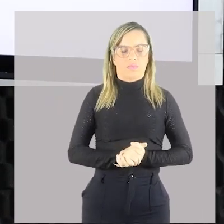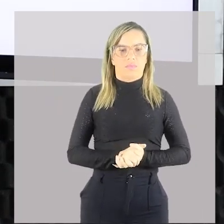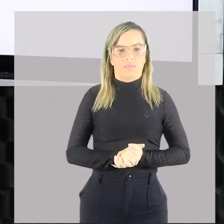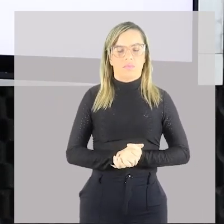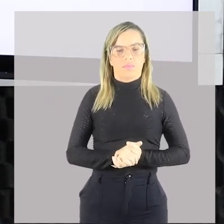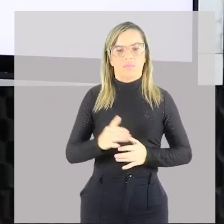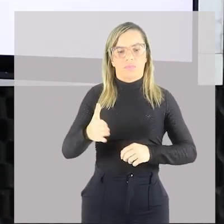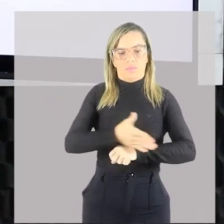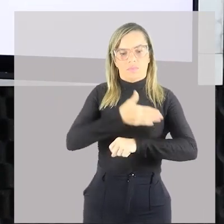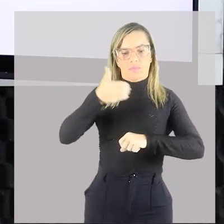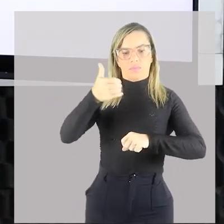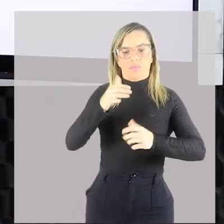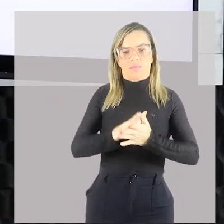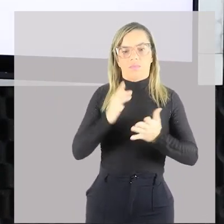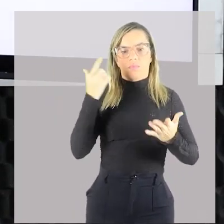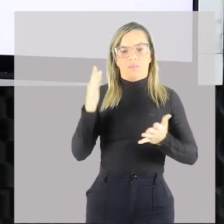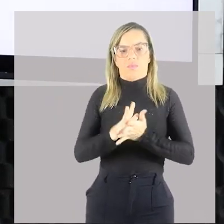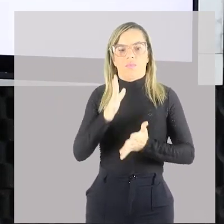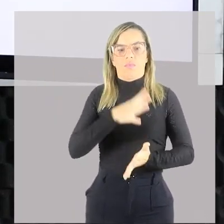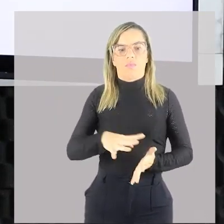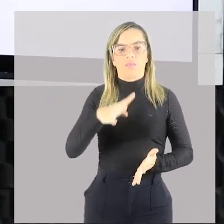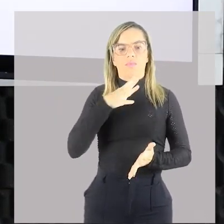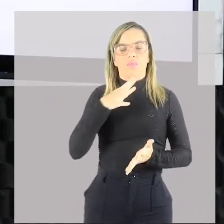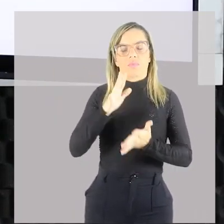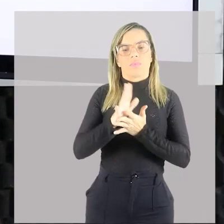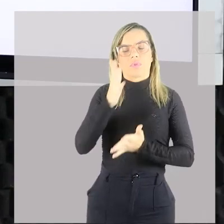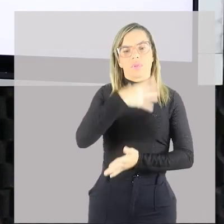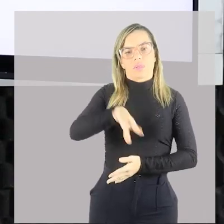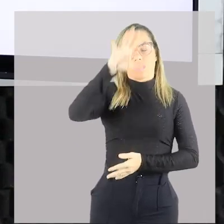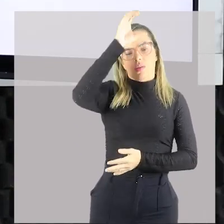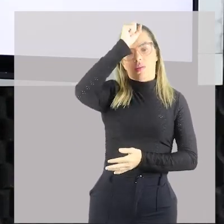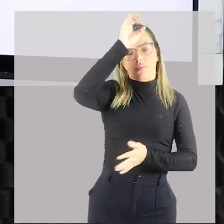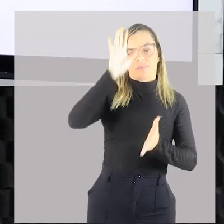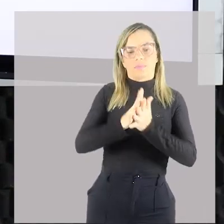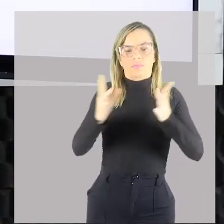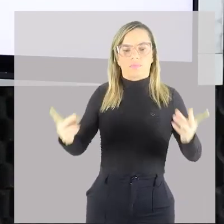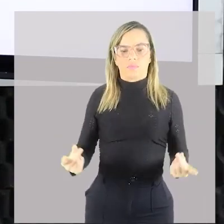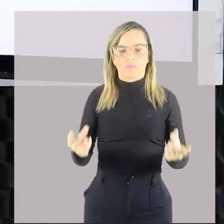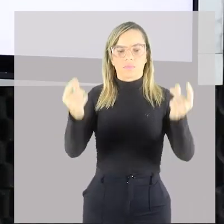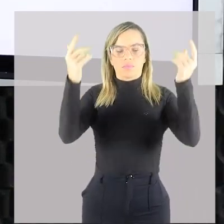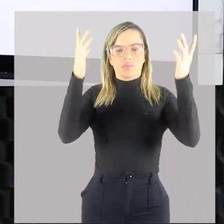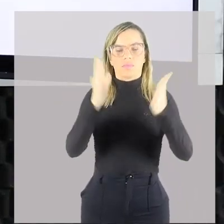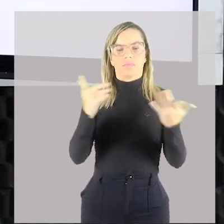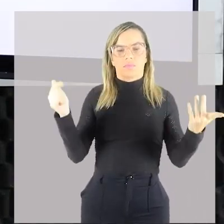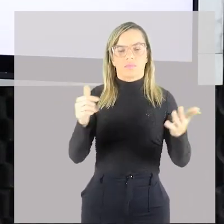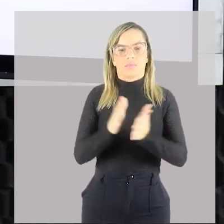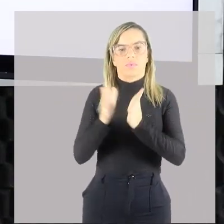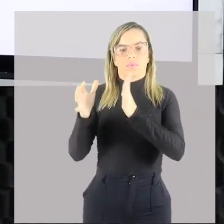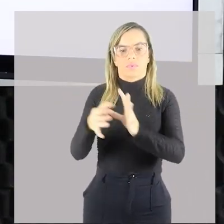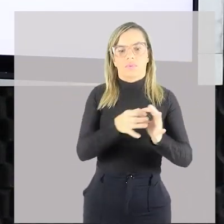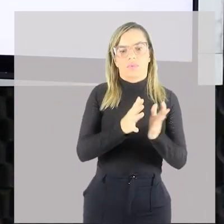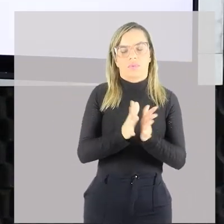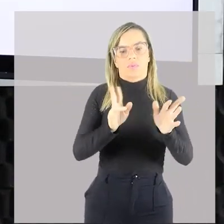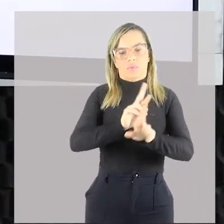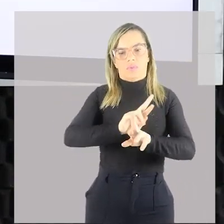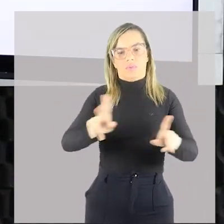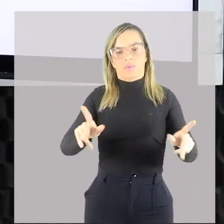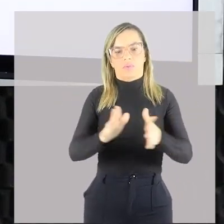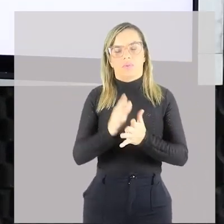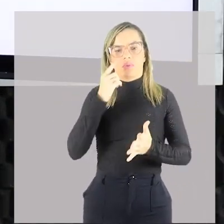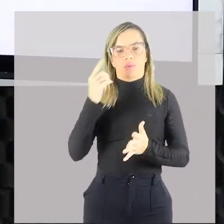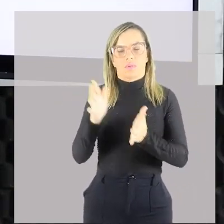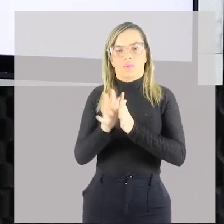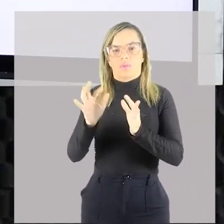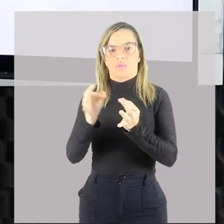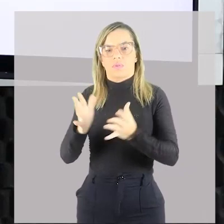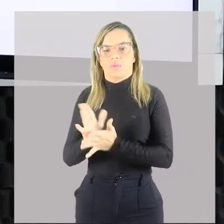fica melhor como nome virtude, conhecimento, e a fortuna ali tem um casamento um pouco mais diferenciado do que essa simples